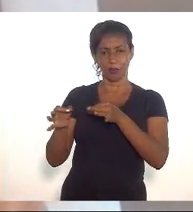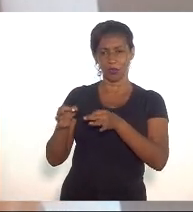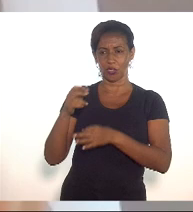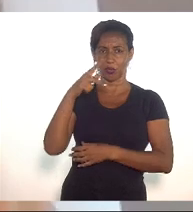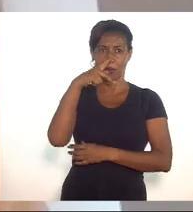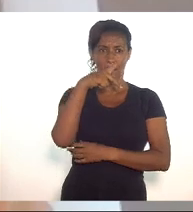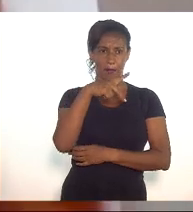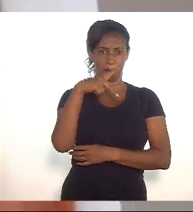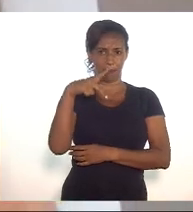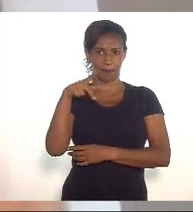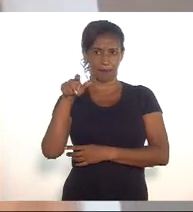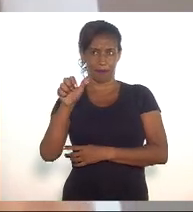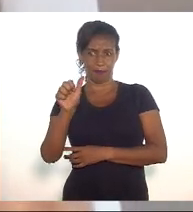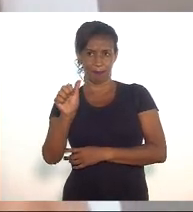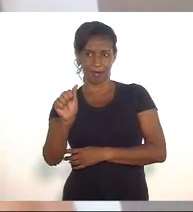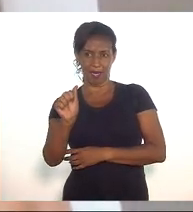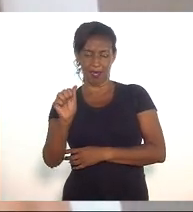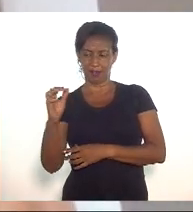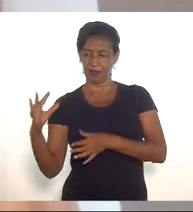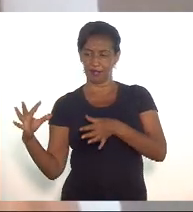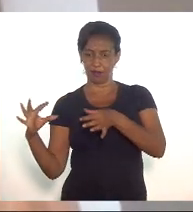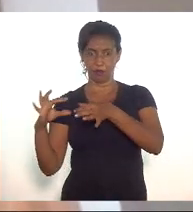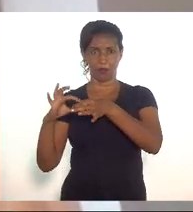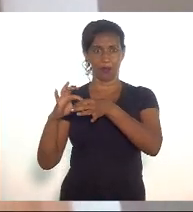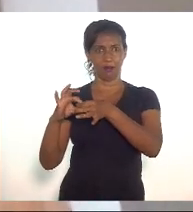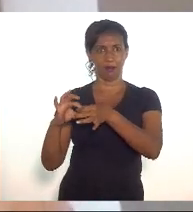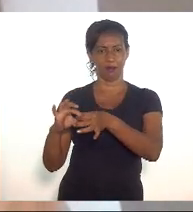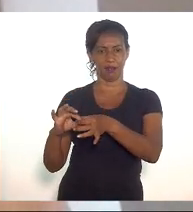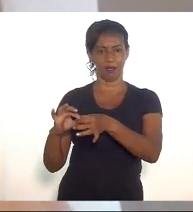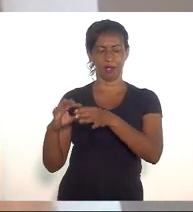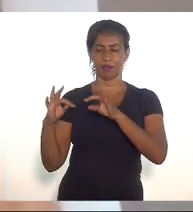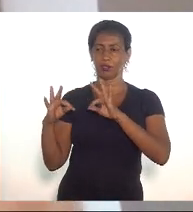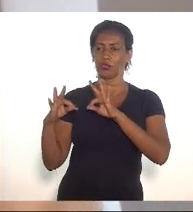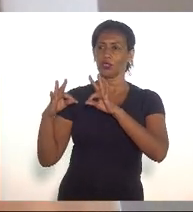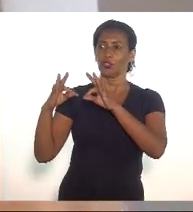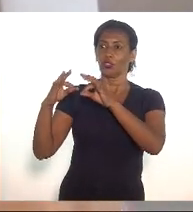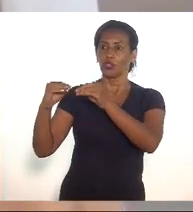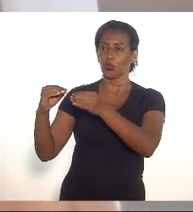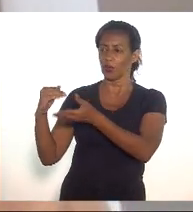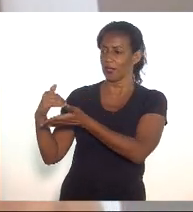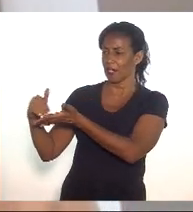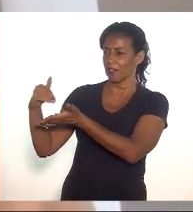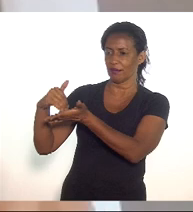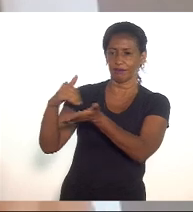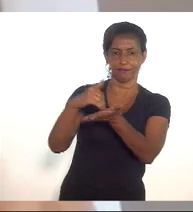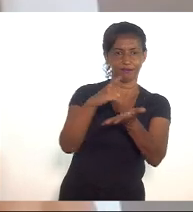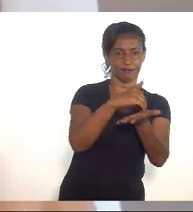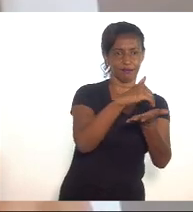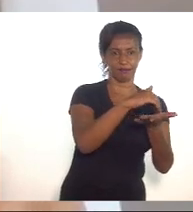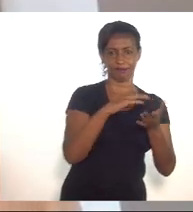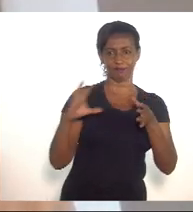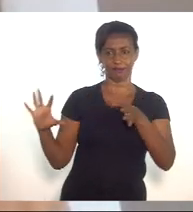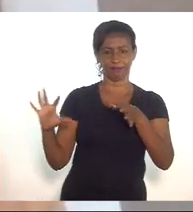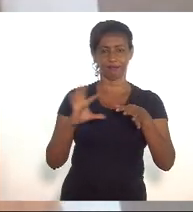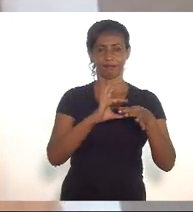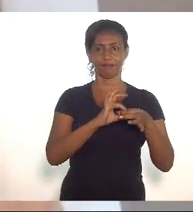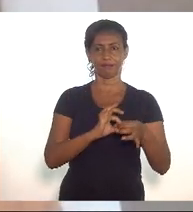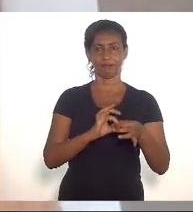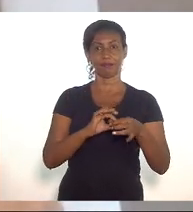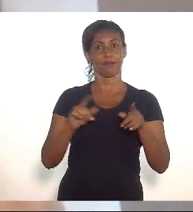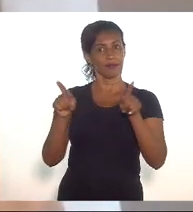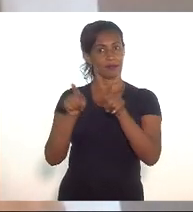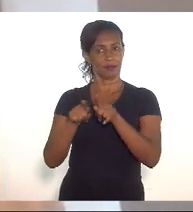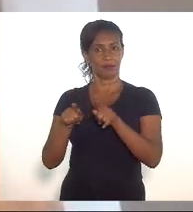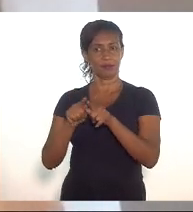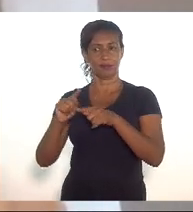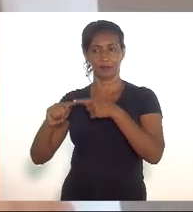PPA, que seria uma liga de todas essas secretarias e,